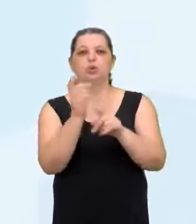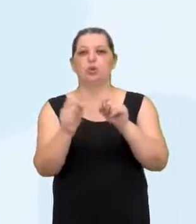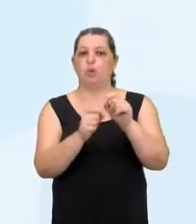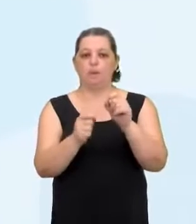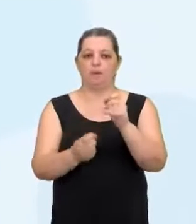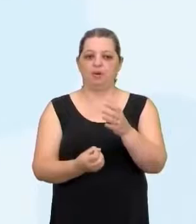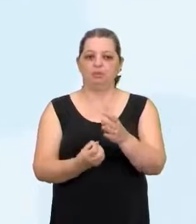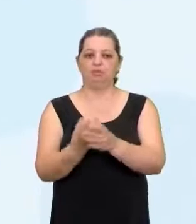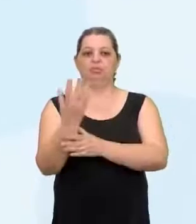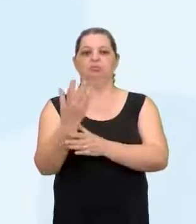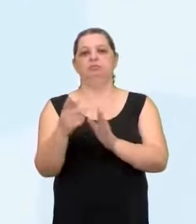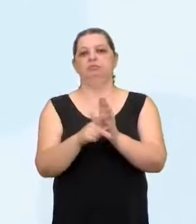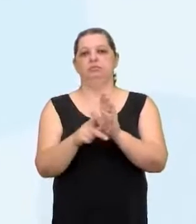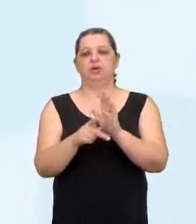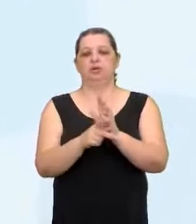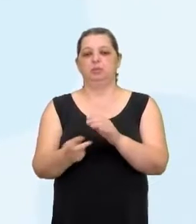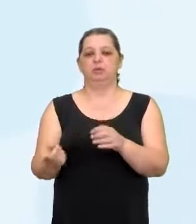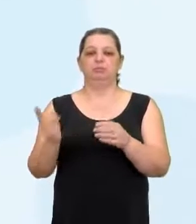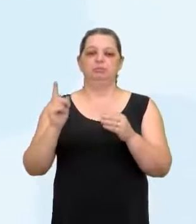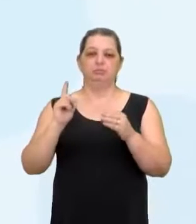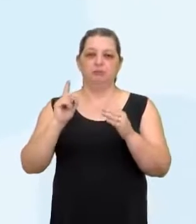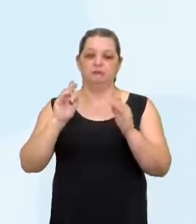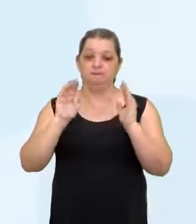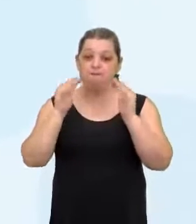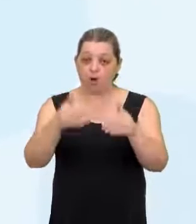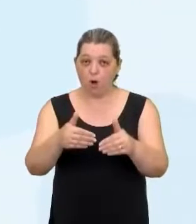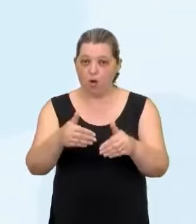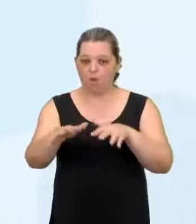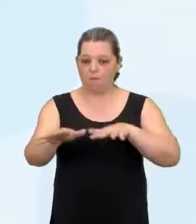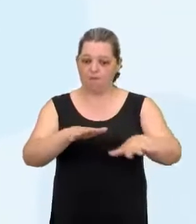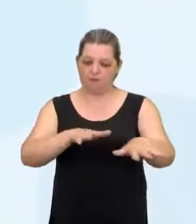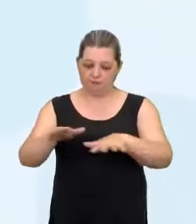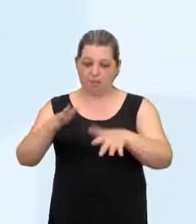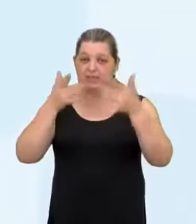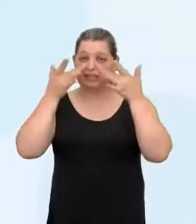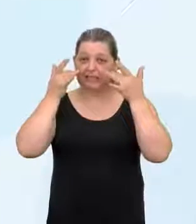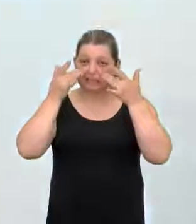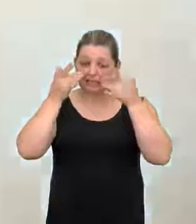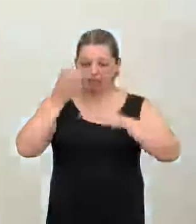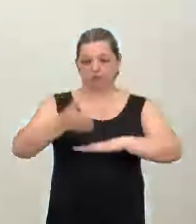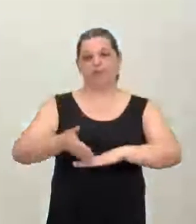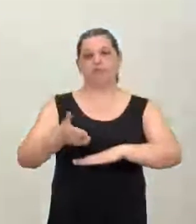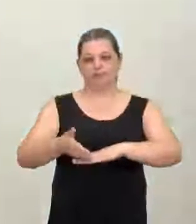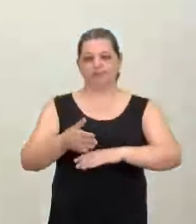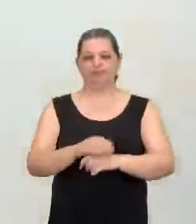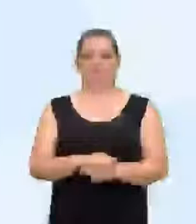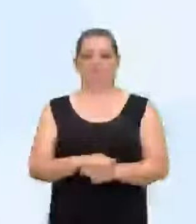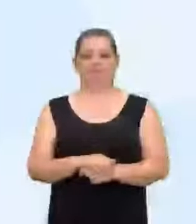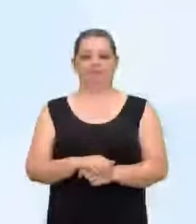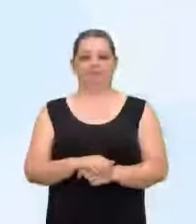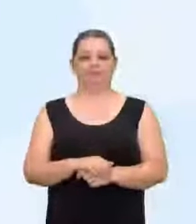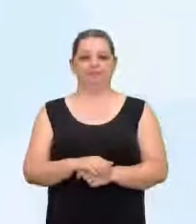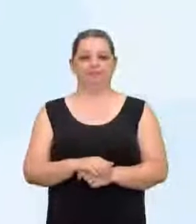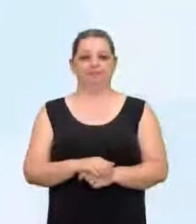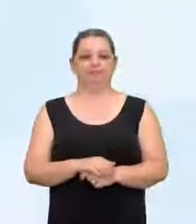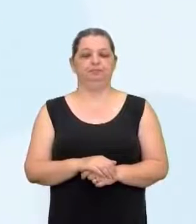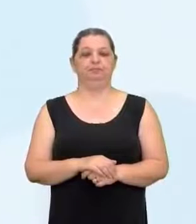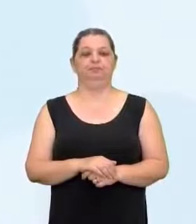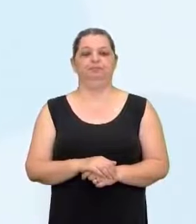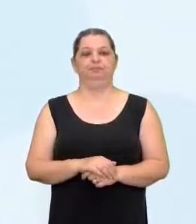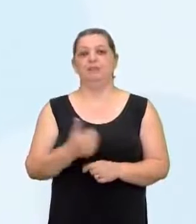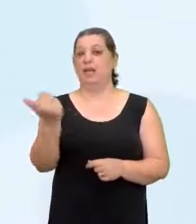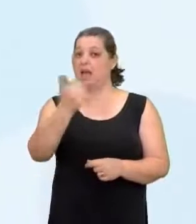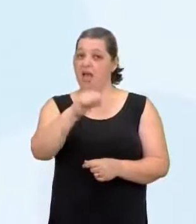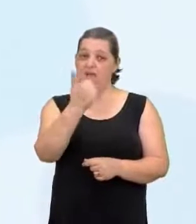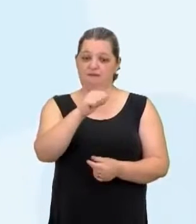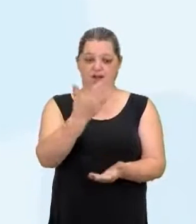teatro com ideais voltados para o movimento ligado ao teatro contemporâneo. E não se esqueçam